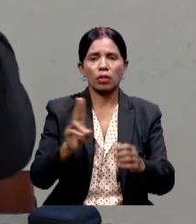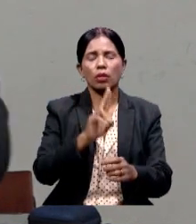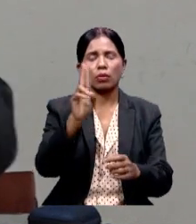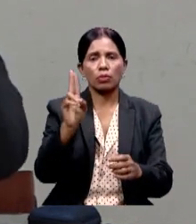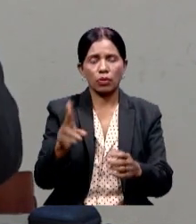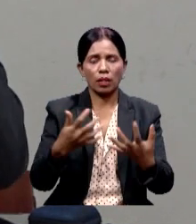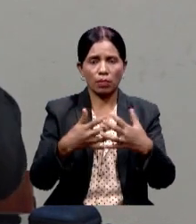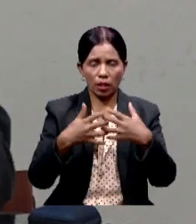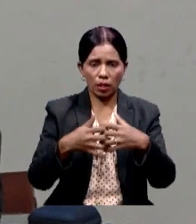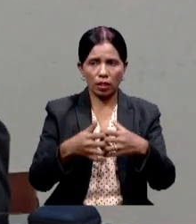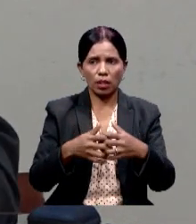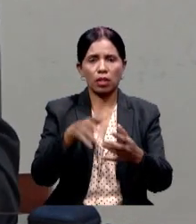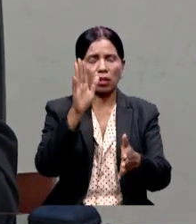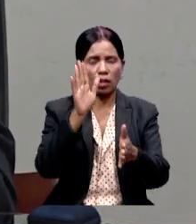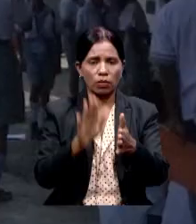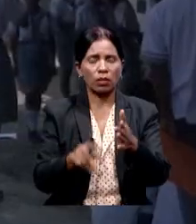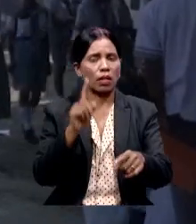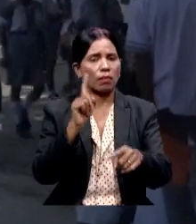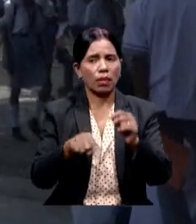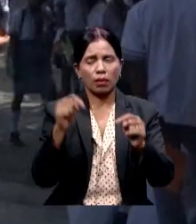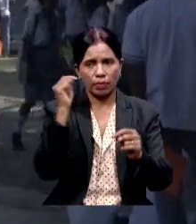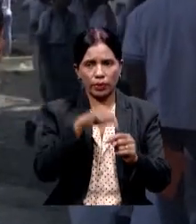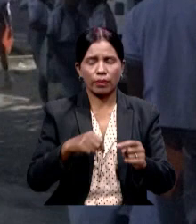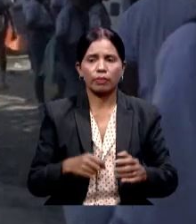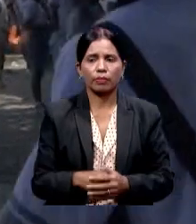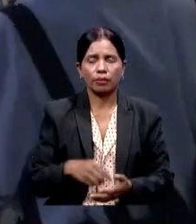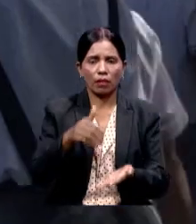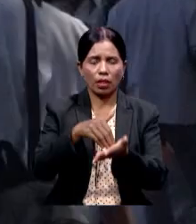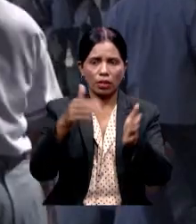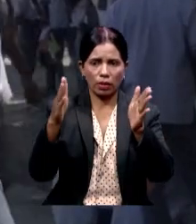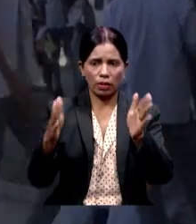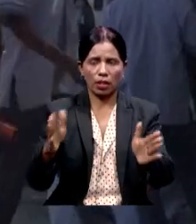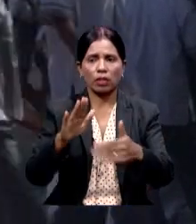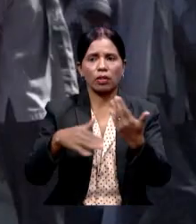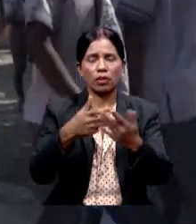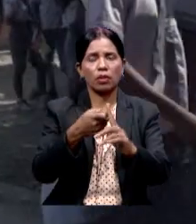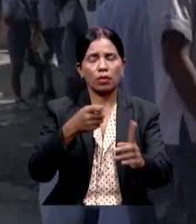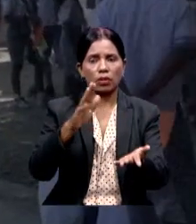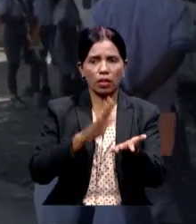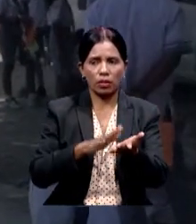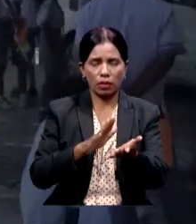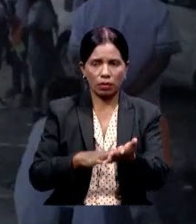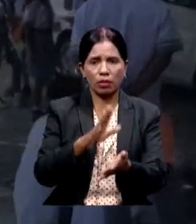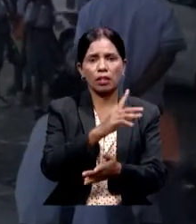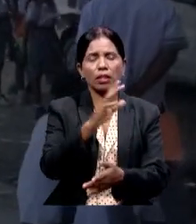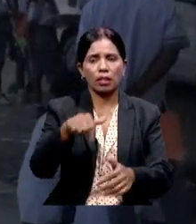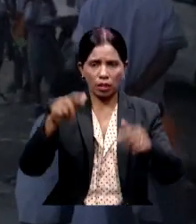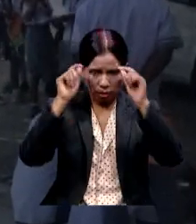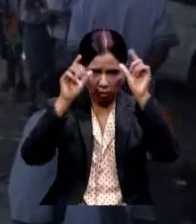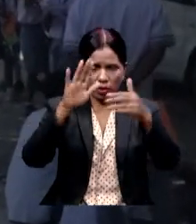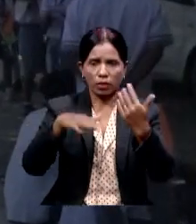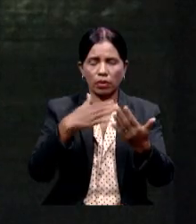para tu reduz batida manipulasaun. Cada tinan estudante finalista sira husi escola secundaria ia territorio